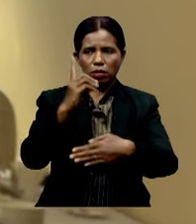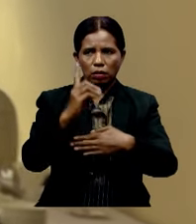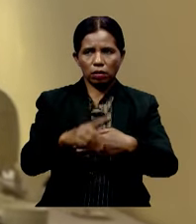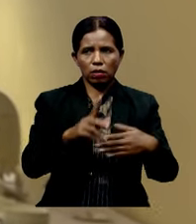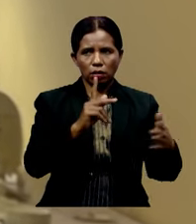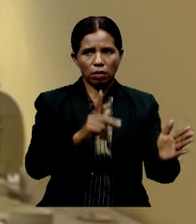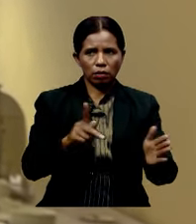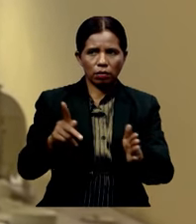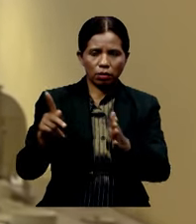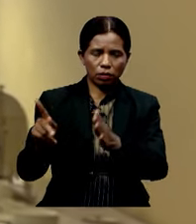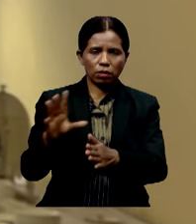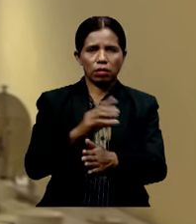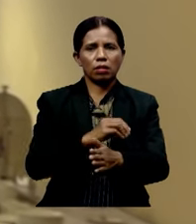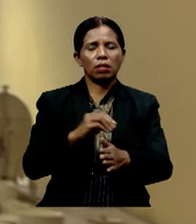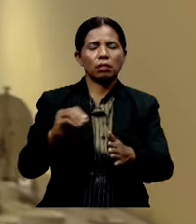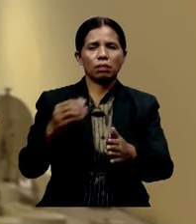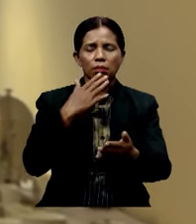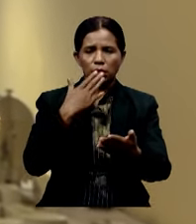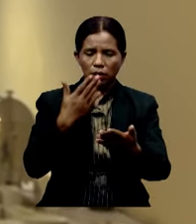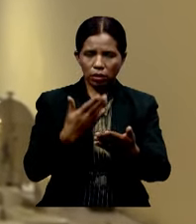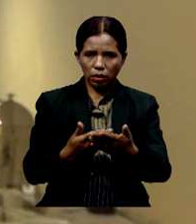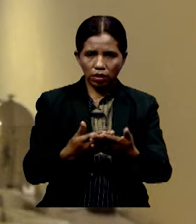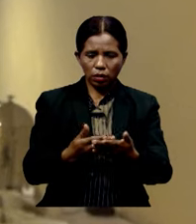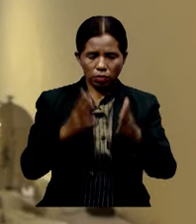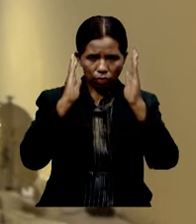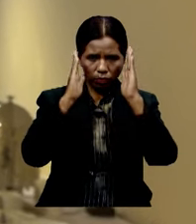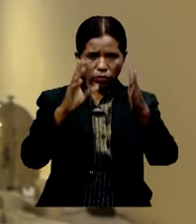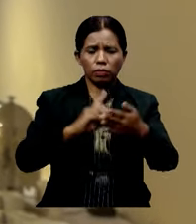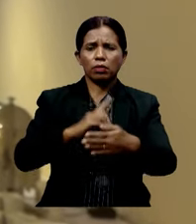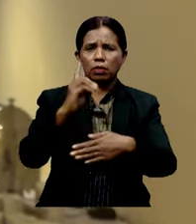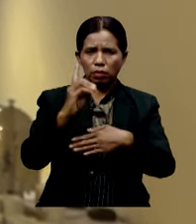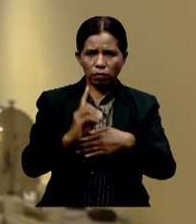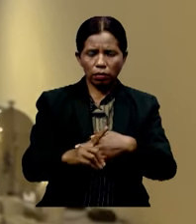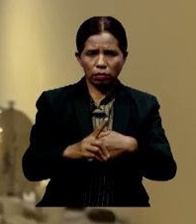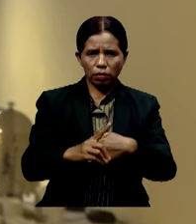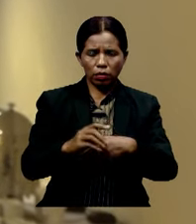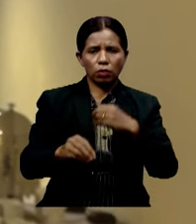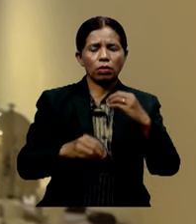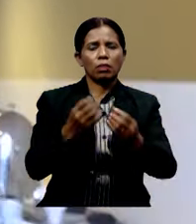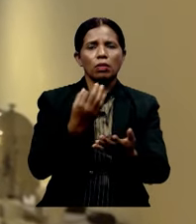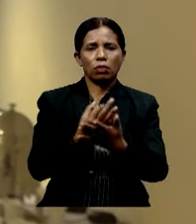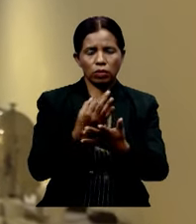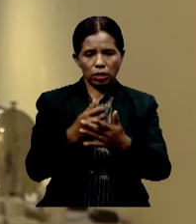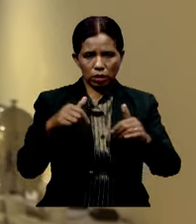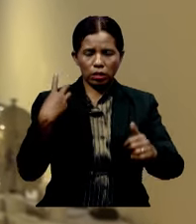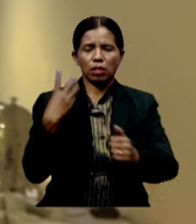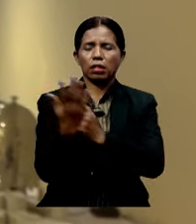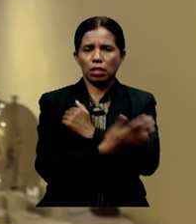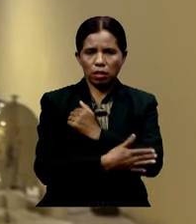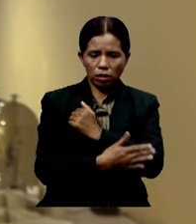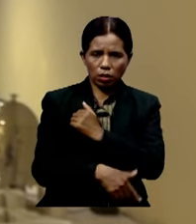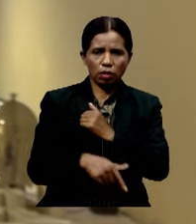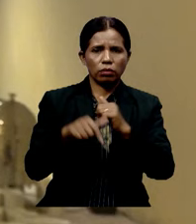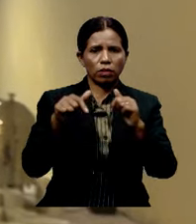plano mestrica estratégia ba desenvolvimento a setor financeiro e itaniara ilaran nebe